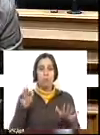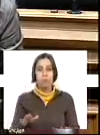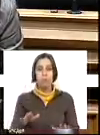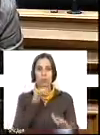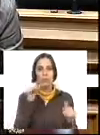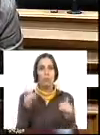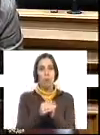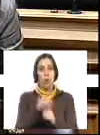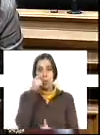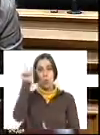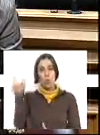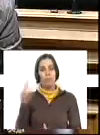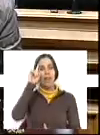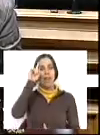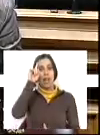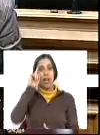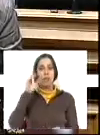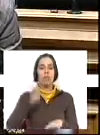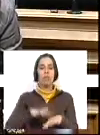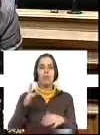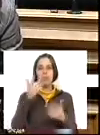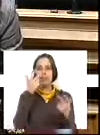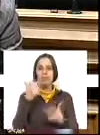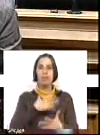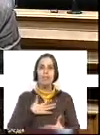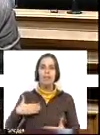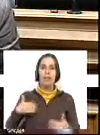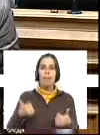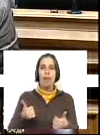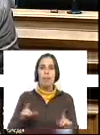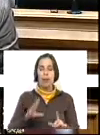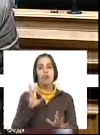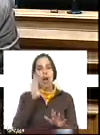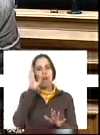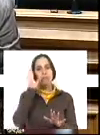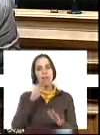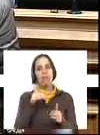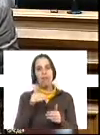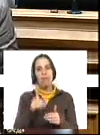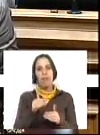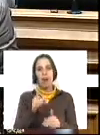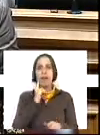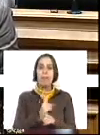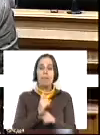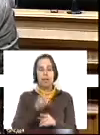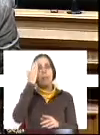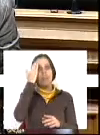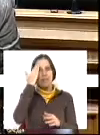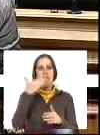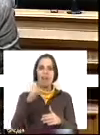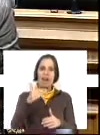de Nelson Mandela. Devido ao seu frágil estado de saúde, já era esperada, mas, mesmo que